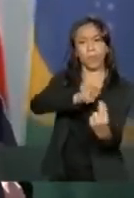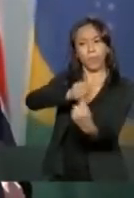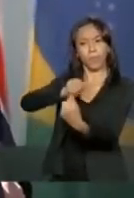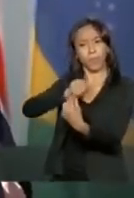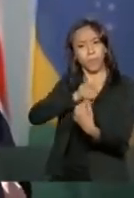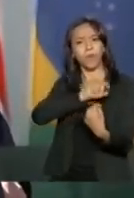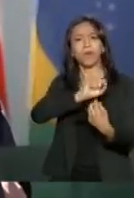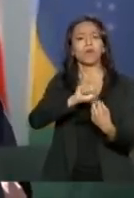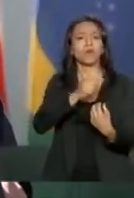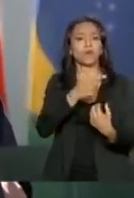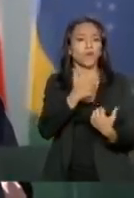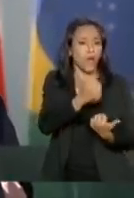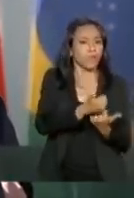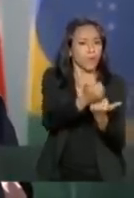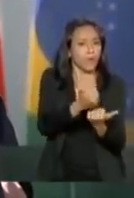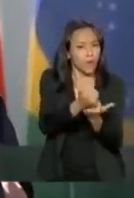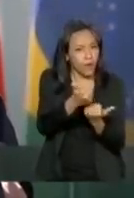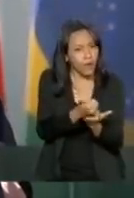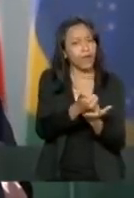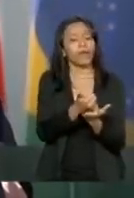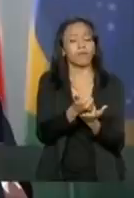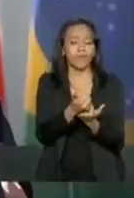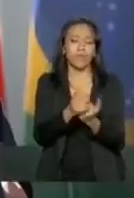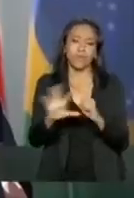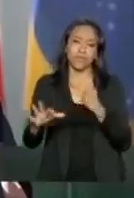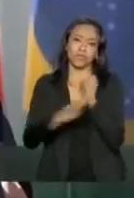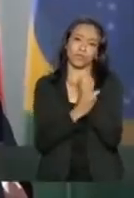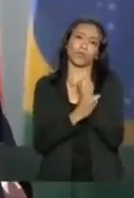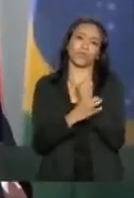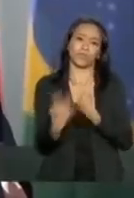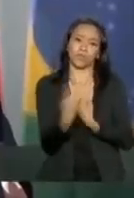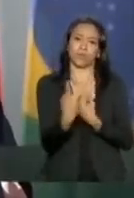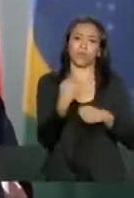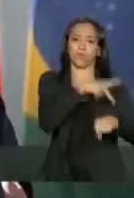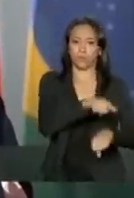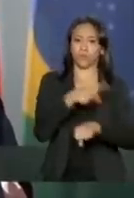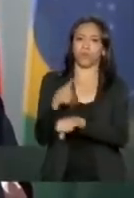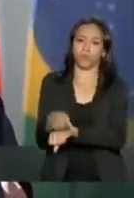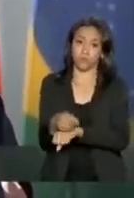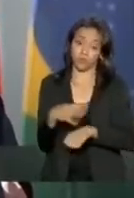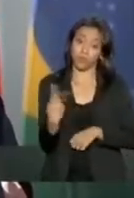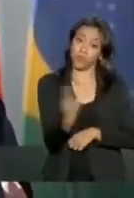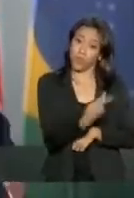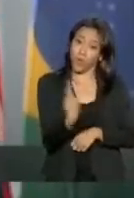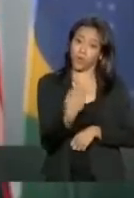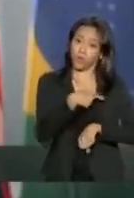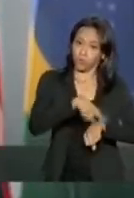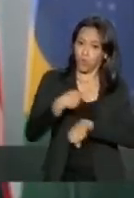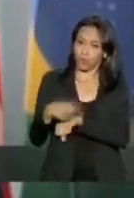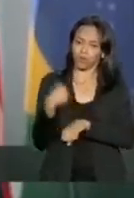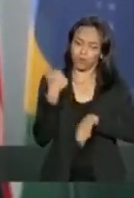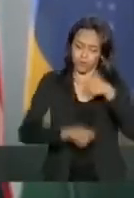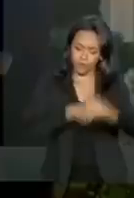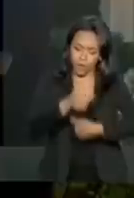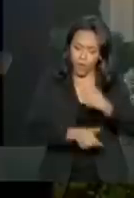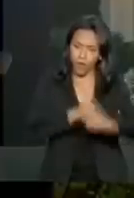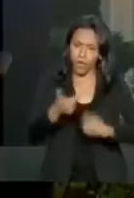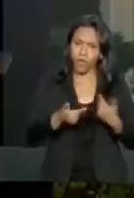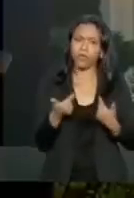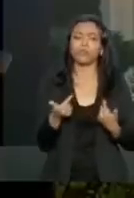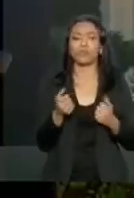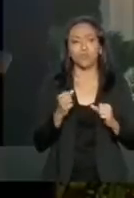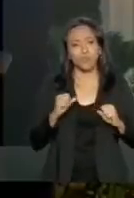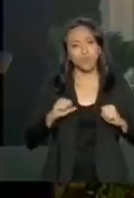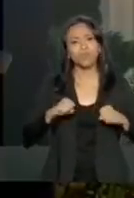o que vai apoiar a cooperação e a segurança entre nossos países. Nossas nações trabalham juntas para proteger os